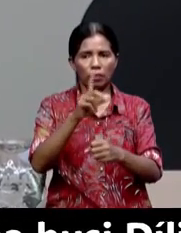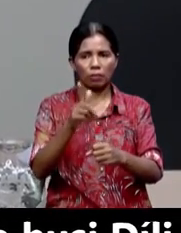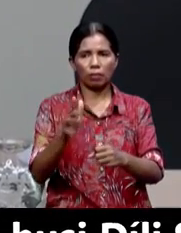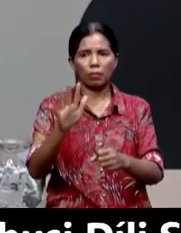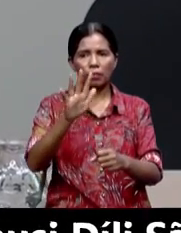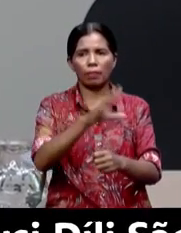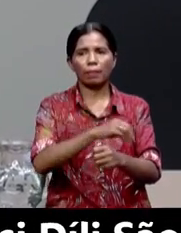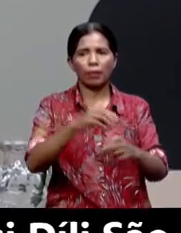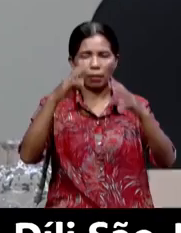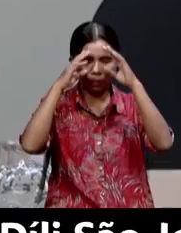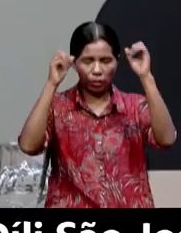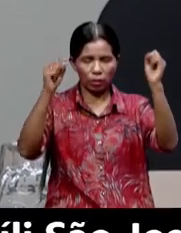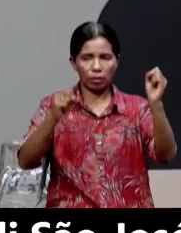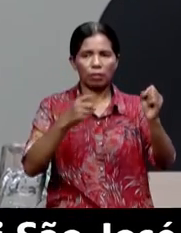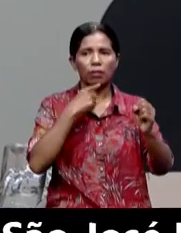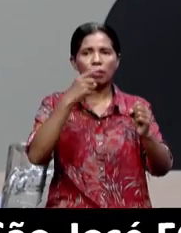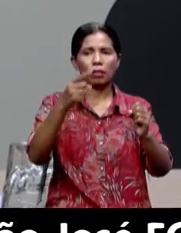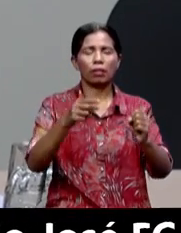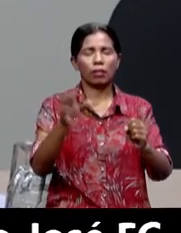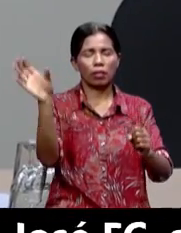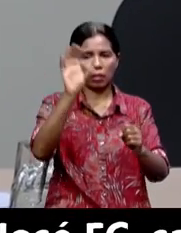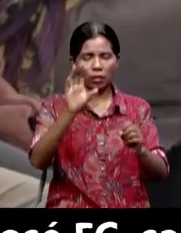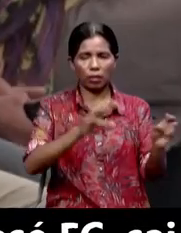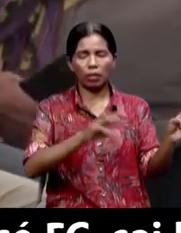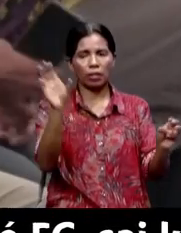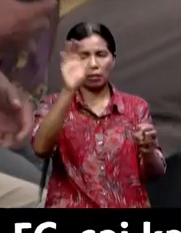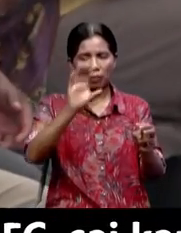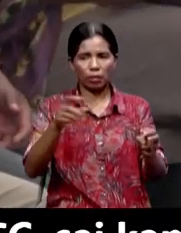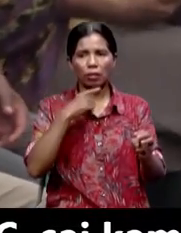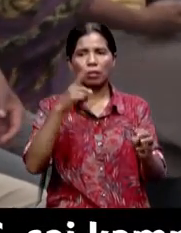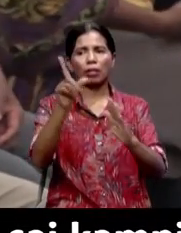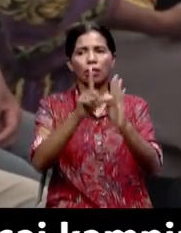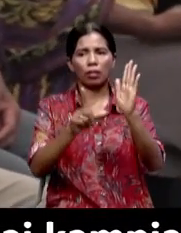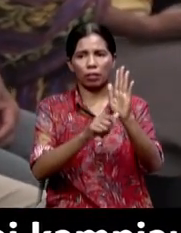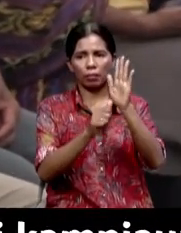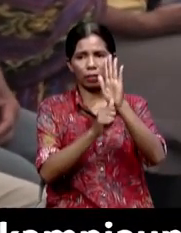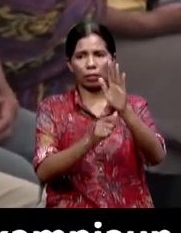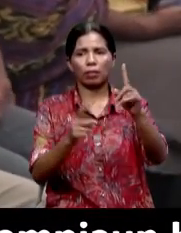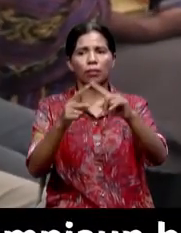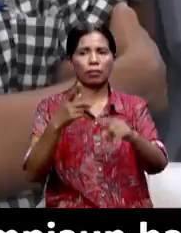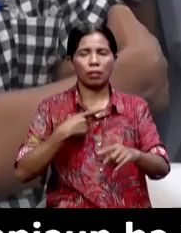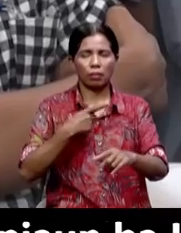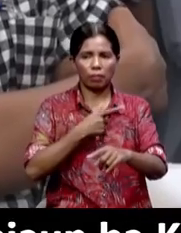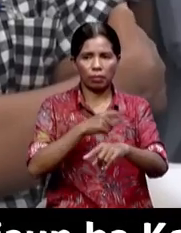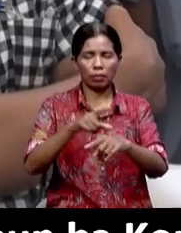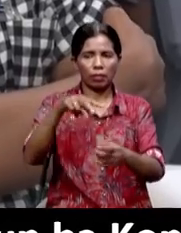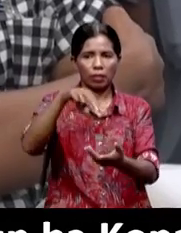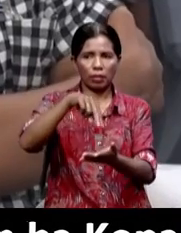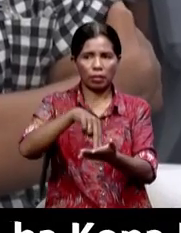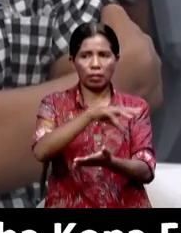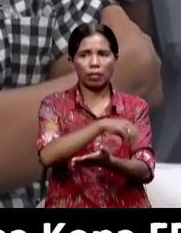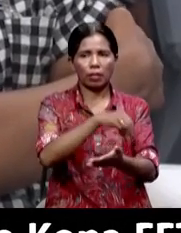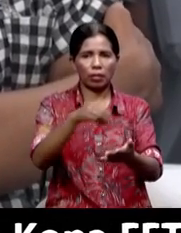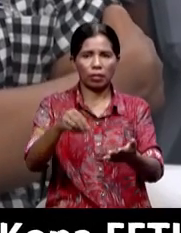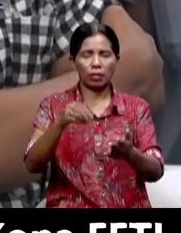da Autoridade Nacional designada para a alteração climática a atuar, a lei que elabora ela, a tua apresenta para o Parlamento, nem estabelece